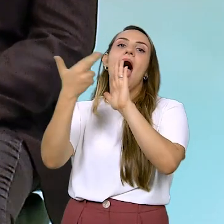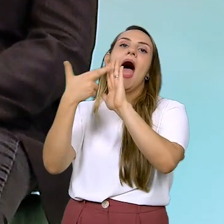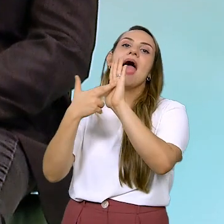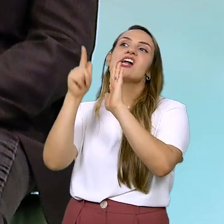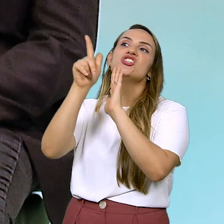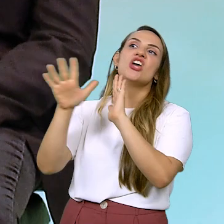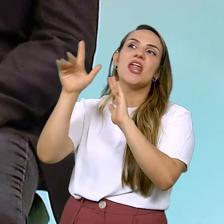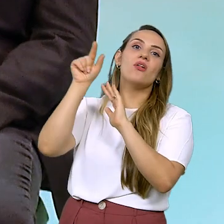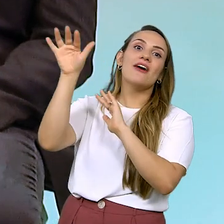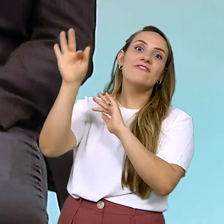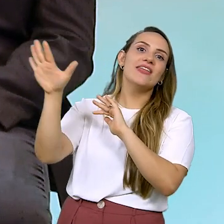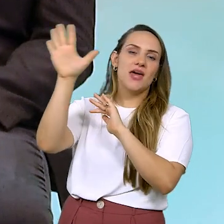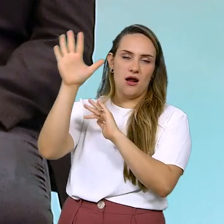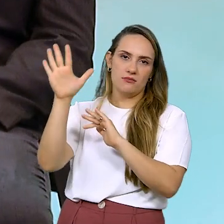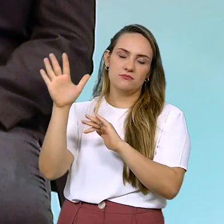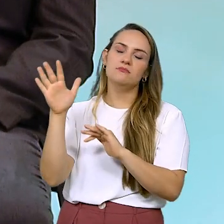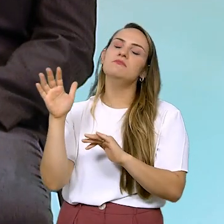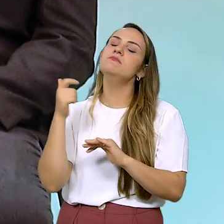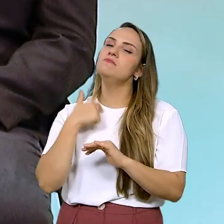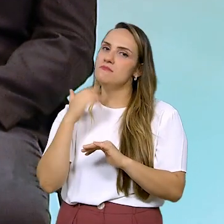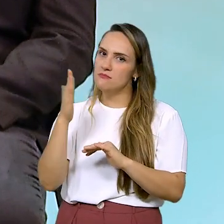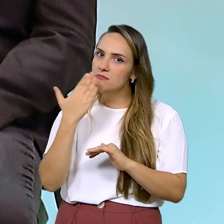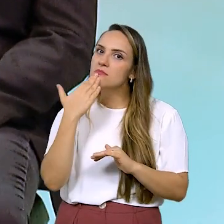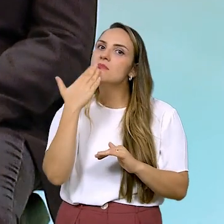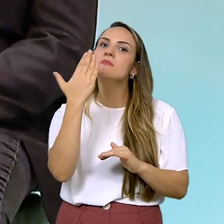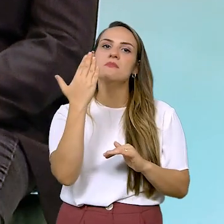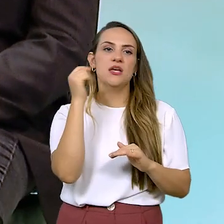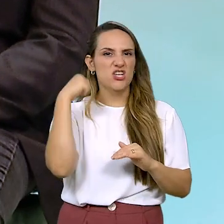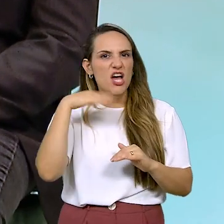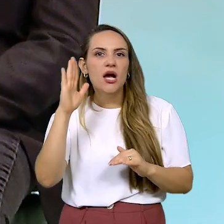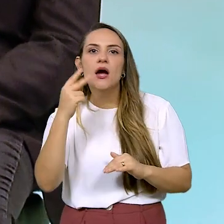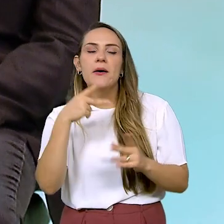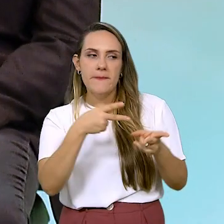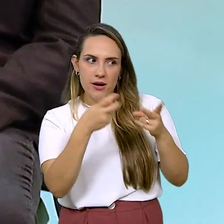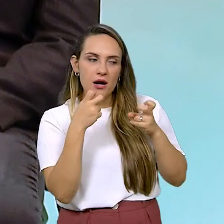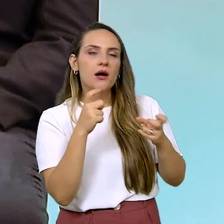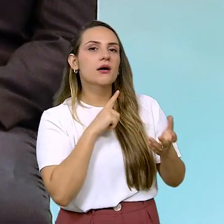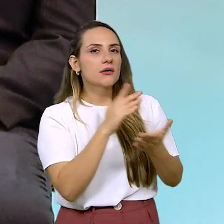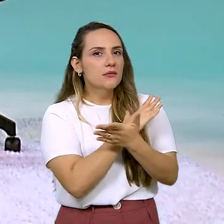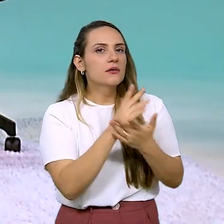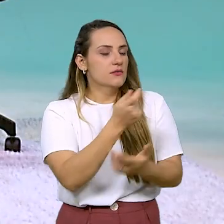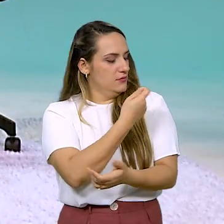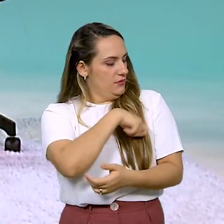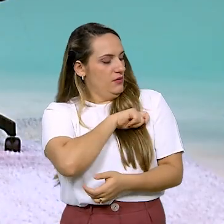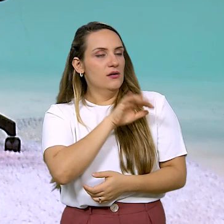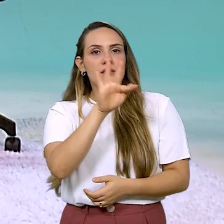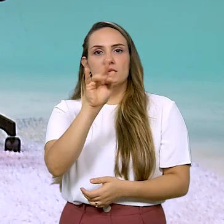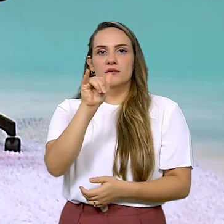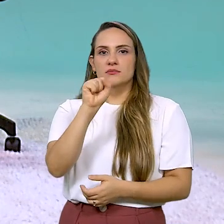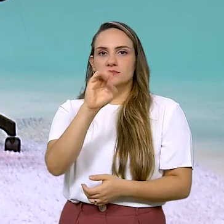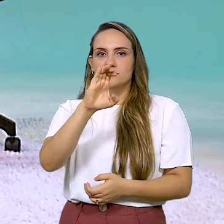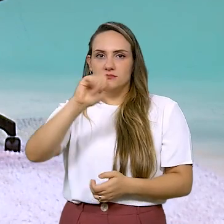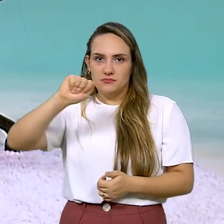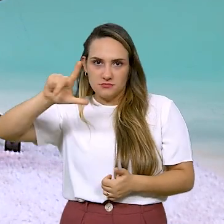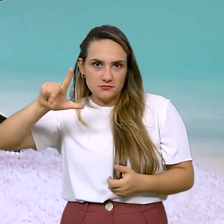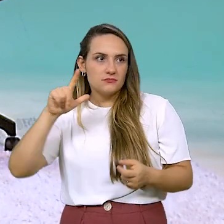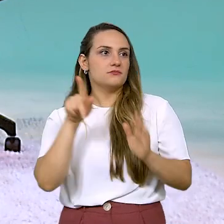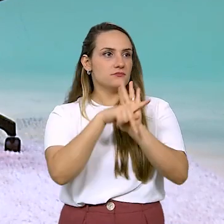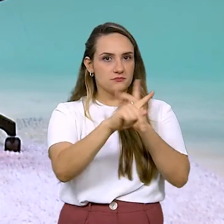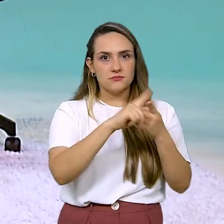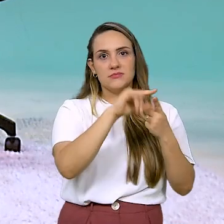uma demanda que eu já vi, por exemplo, fiscais aqui de CMS, por exemplo, fiscais do